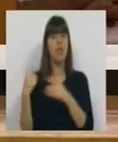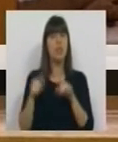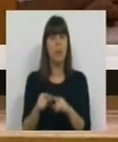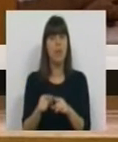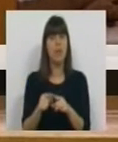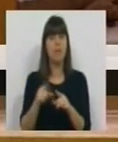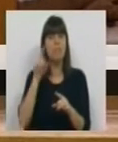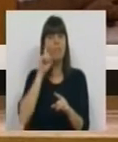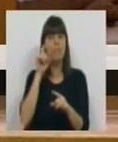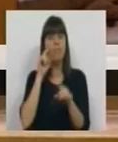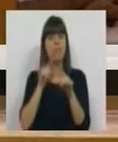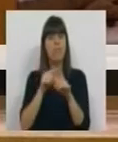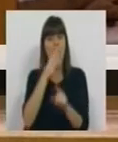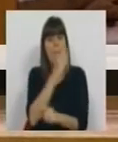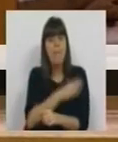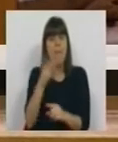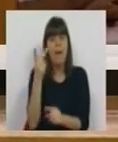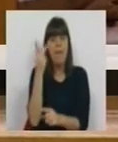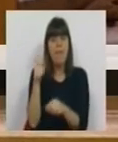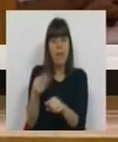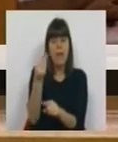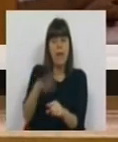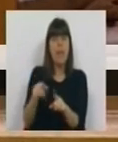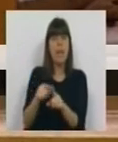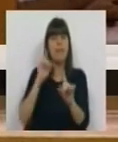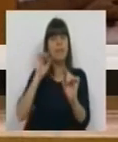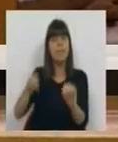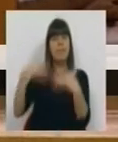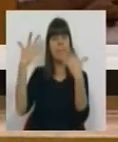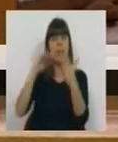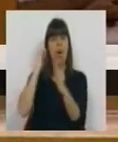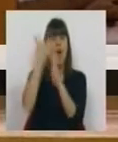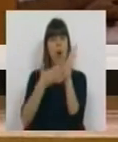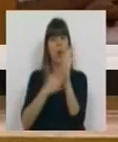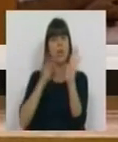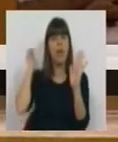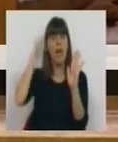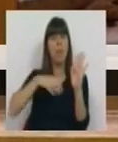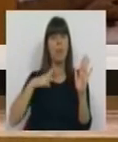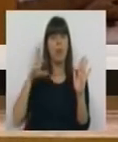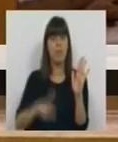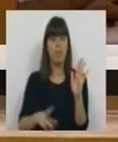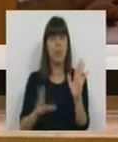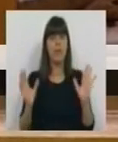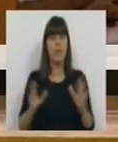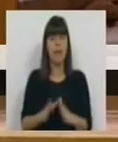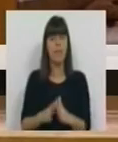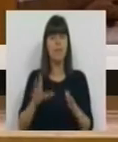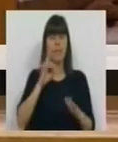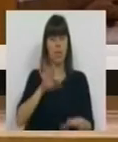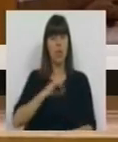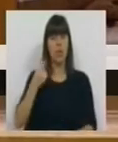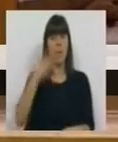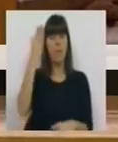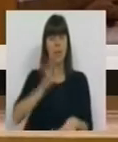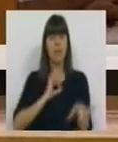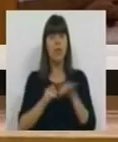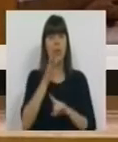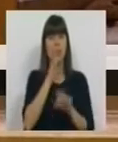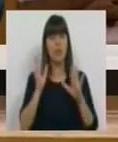responsabilidades para garantir na prática da vida das crianças os princípios da Constituição da República Portuguesa. Senhor Presidente,